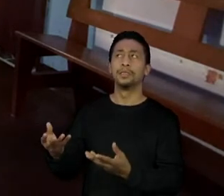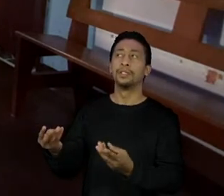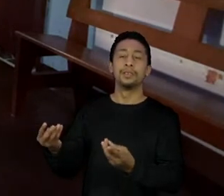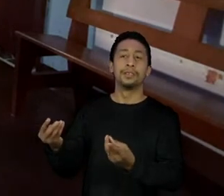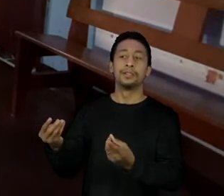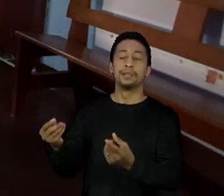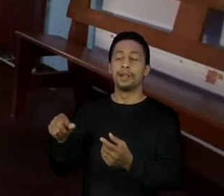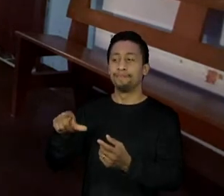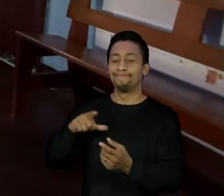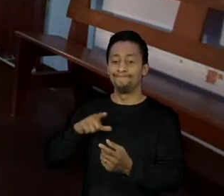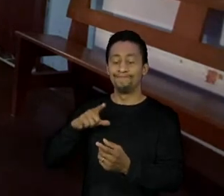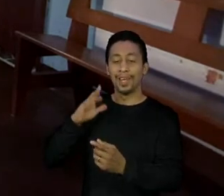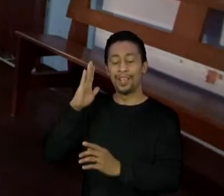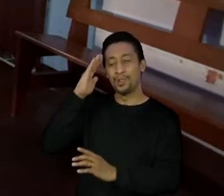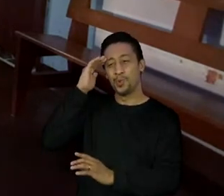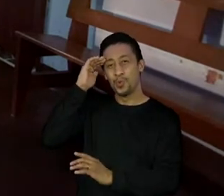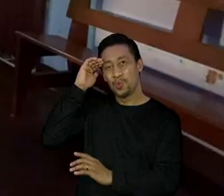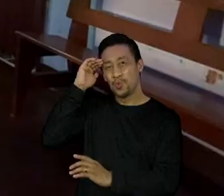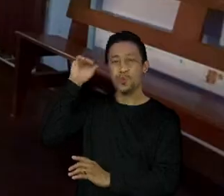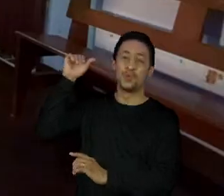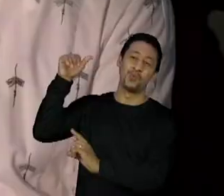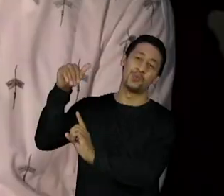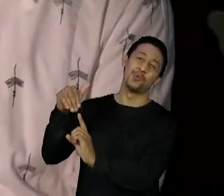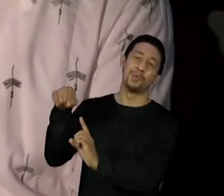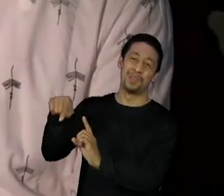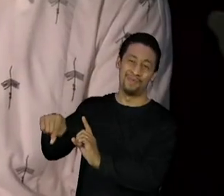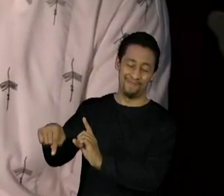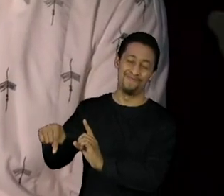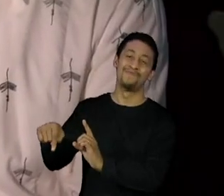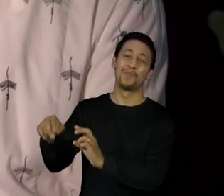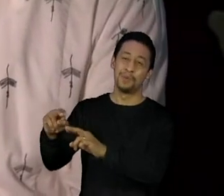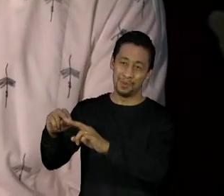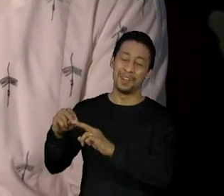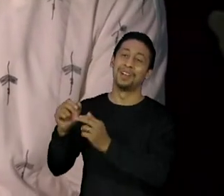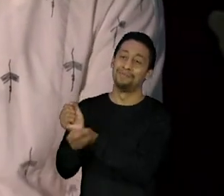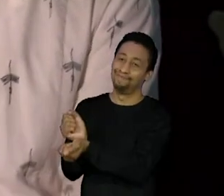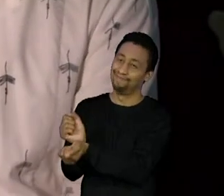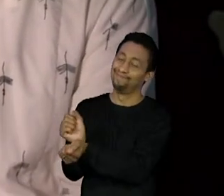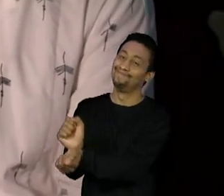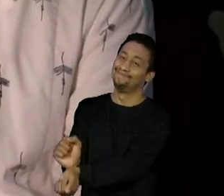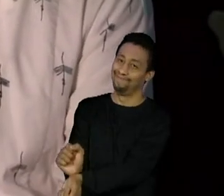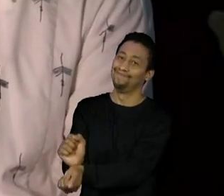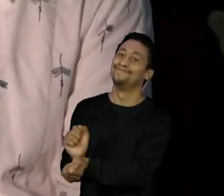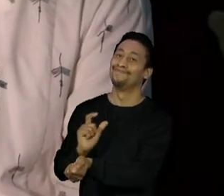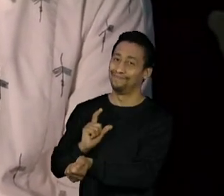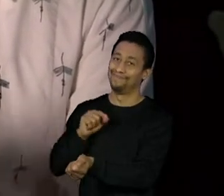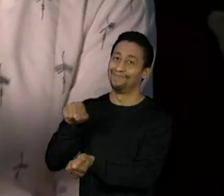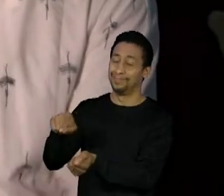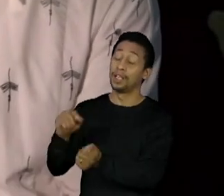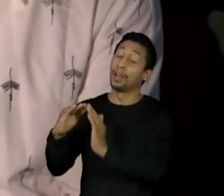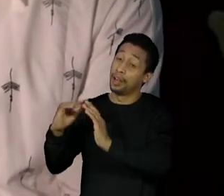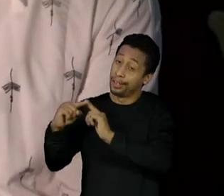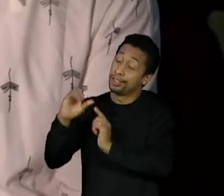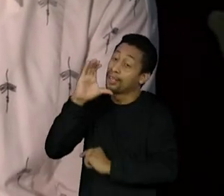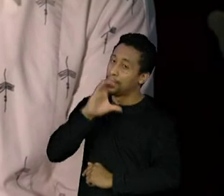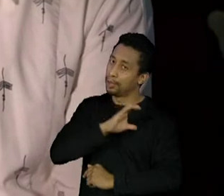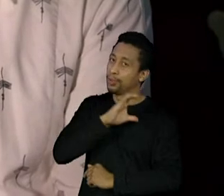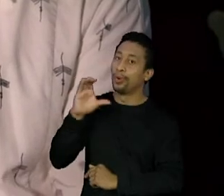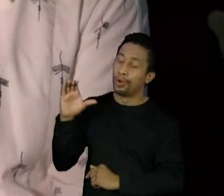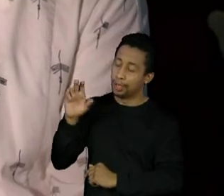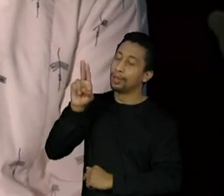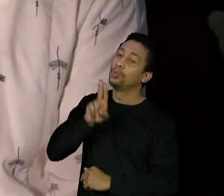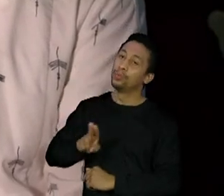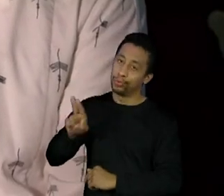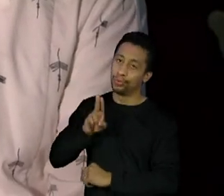culpa, vamos dizer, nos movimentos na própria escravidão, né? A Igreja, ela foi conivente, sim. O catolicismo foi